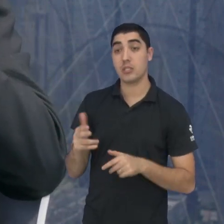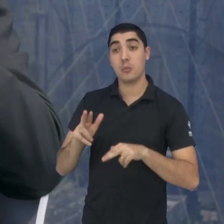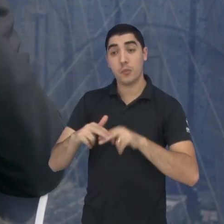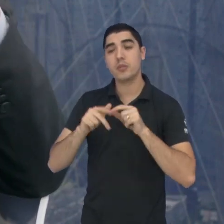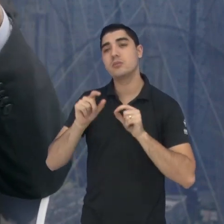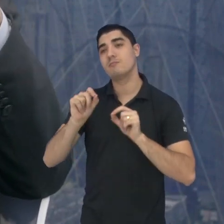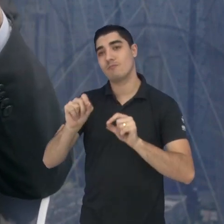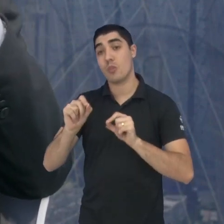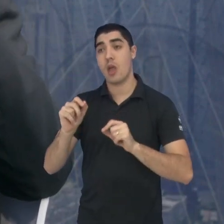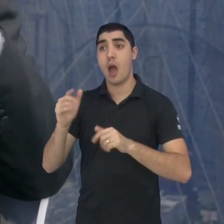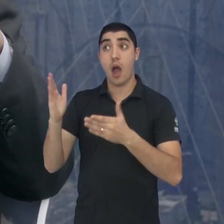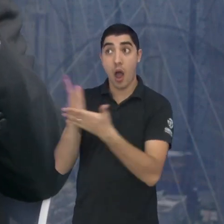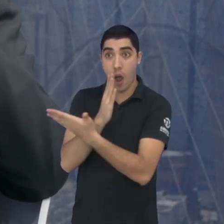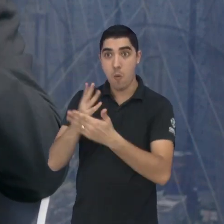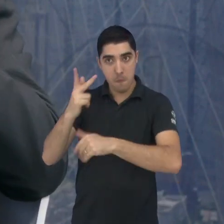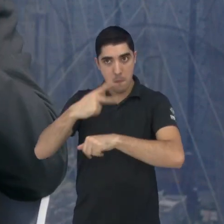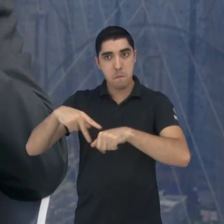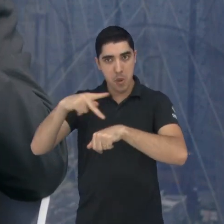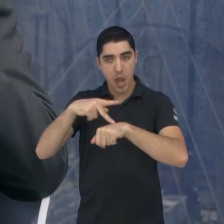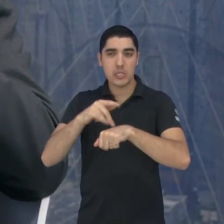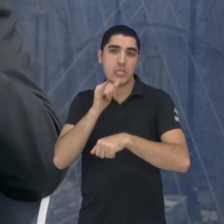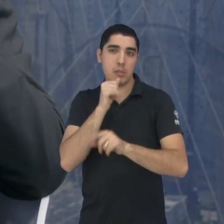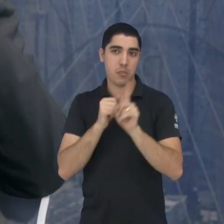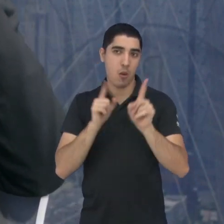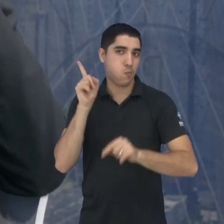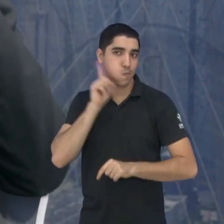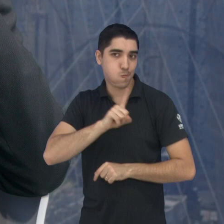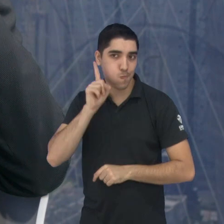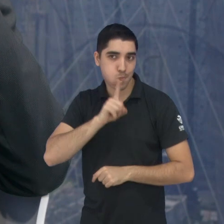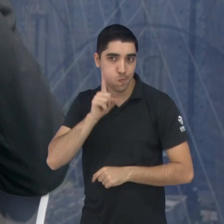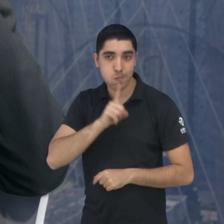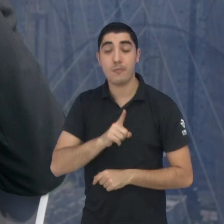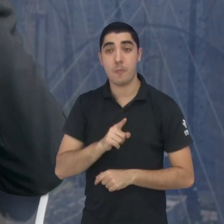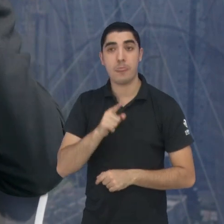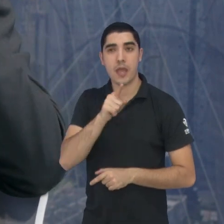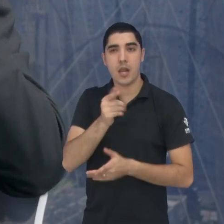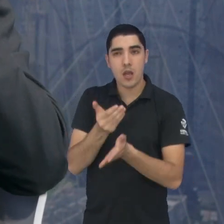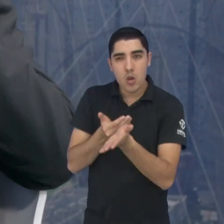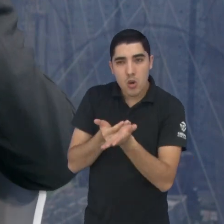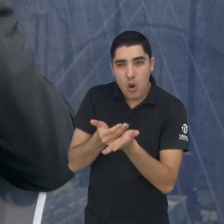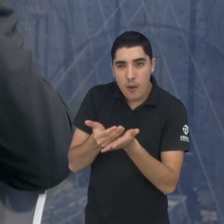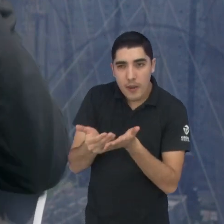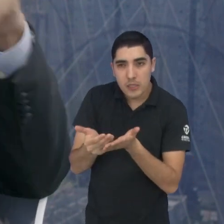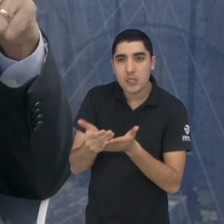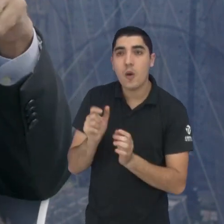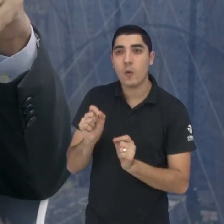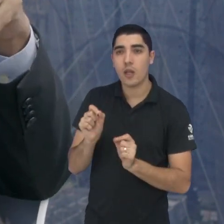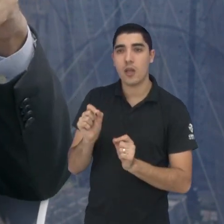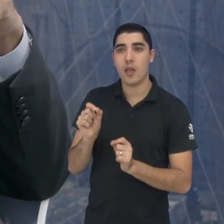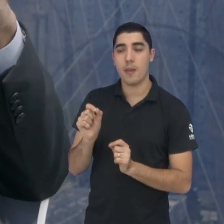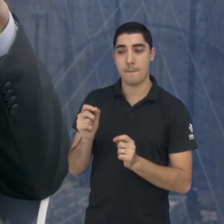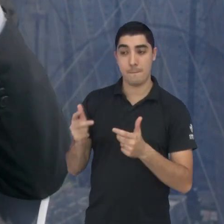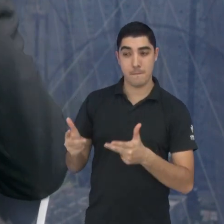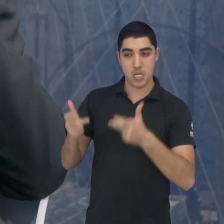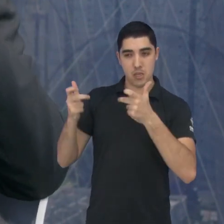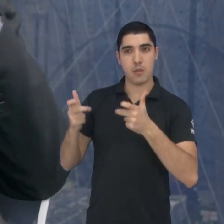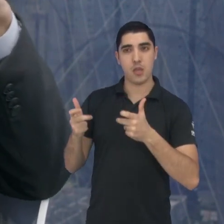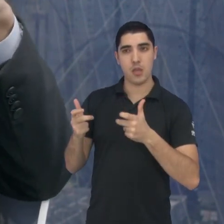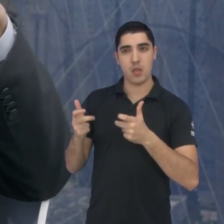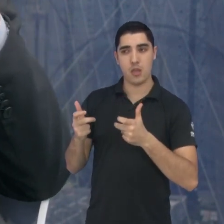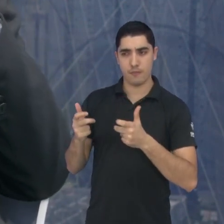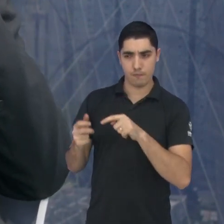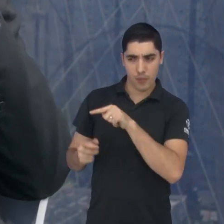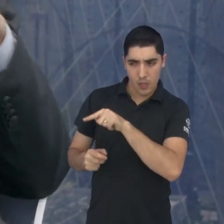fazendo também, por exemplo, no caso dos Estados Unidos, que passou a reconhecer como território dele todos